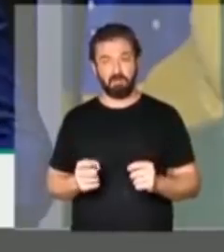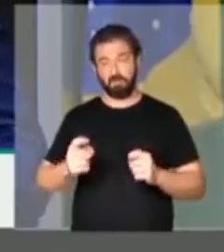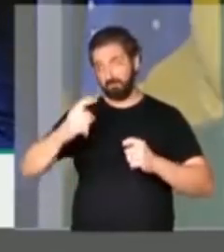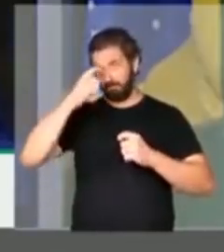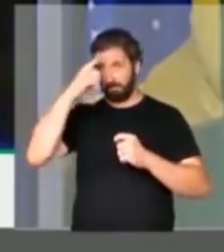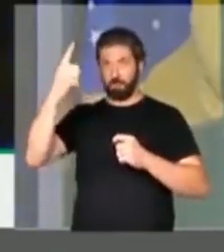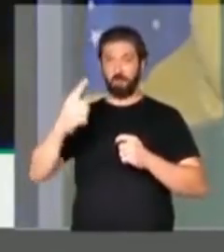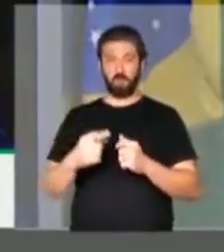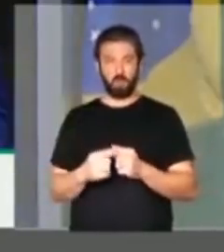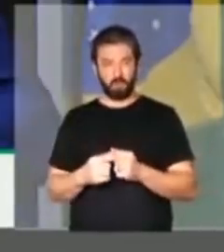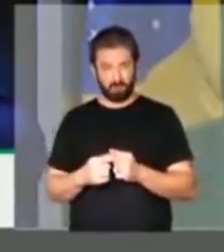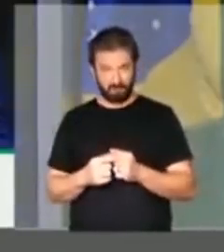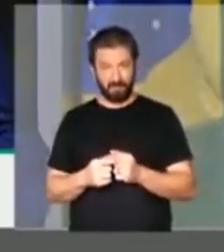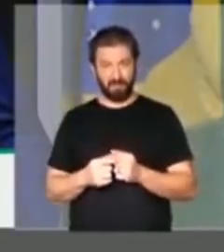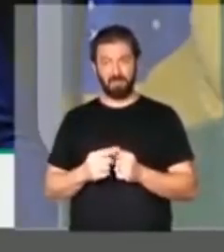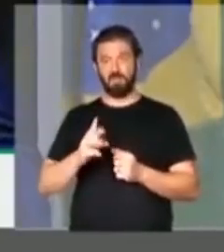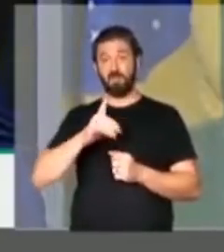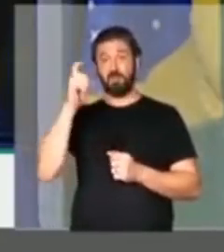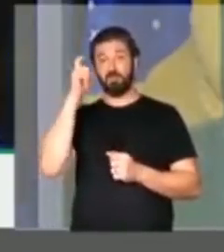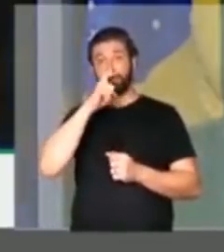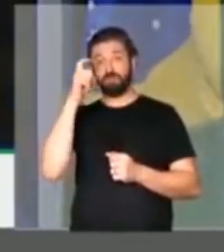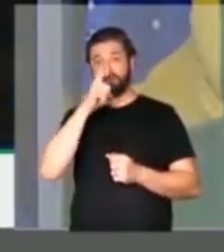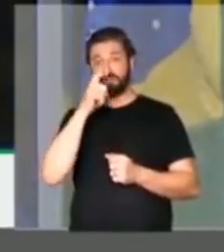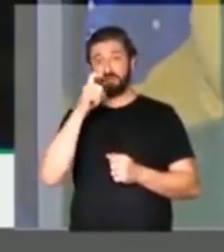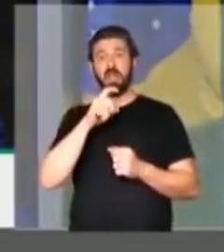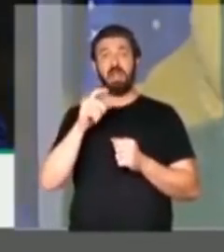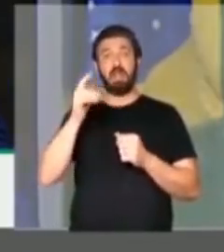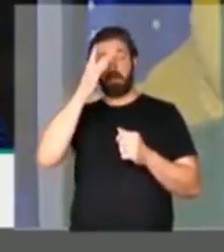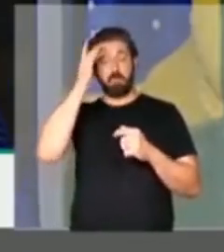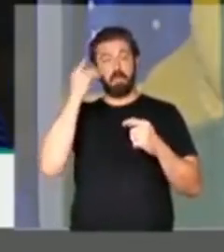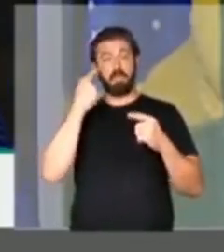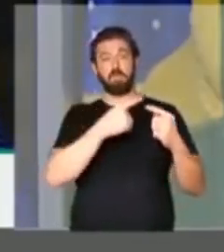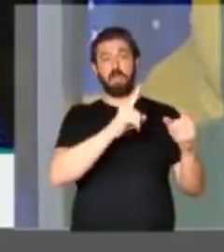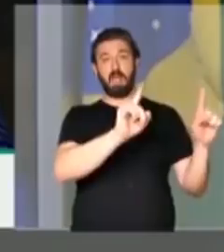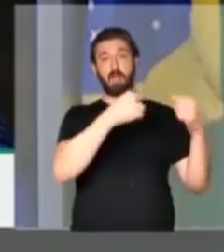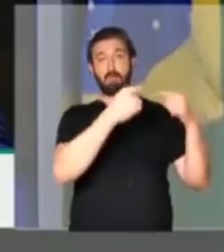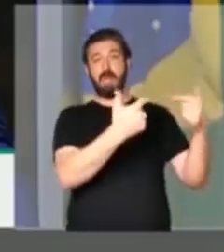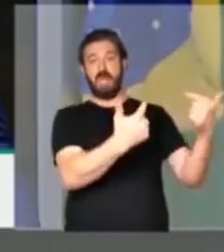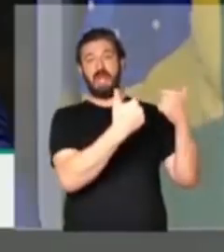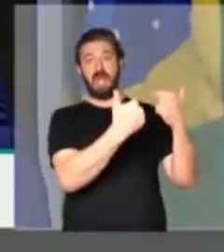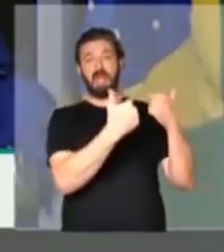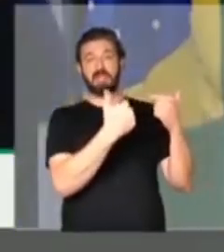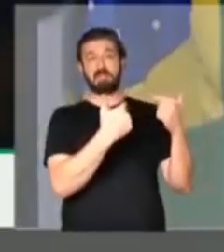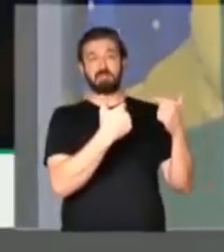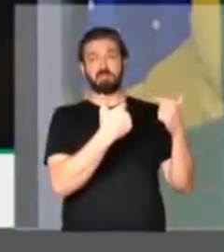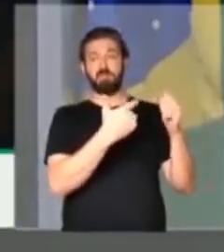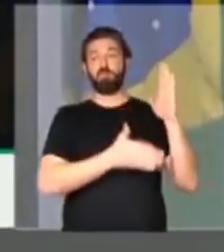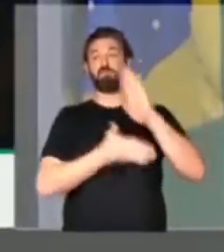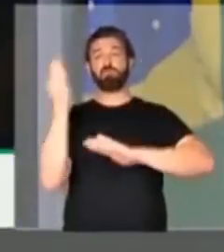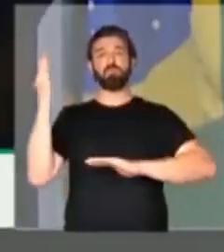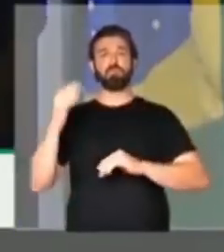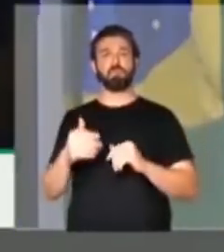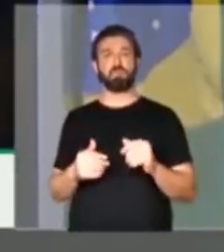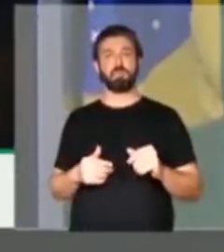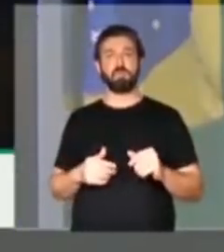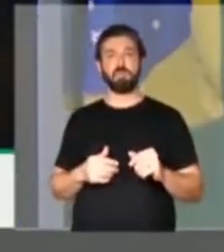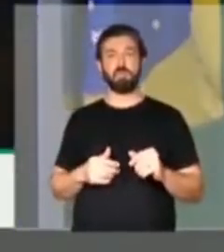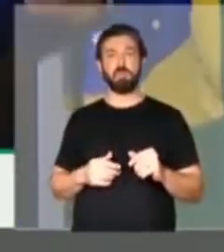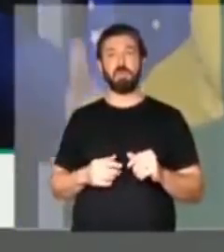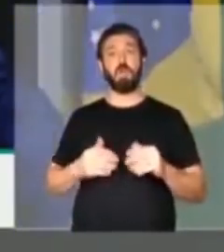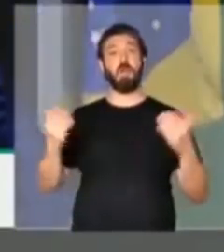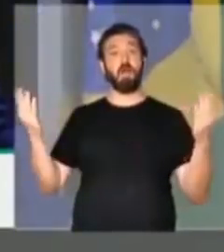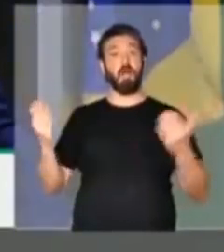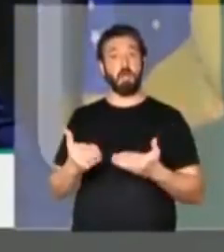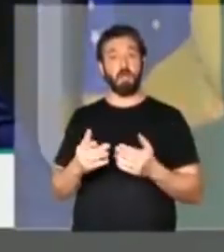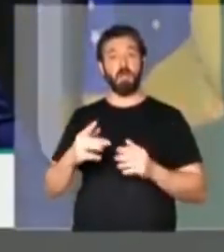inventou um factoide de que estaria sendo ameaçado e fugiu. E agora